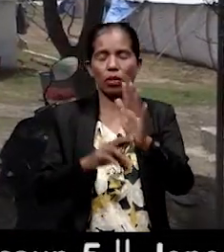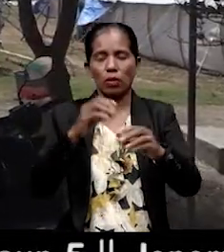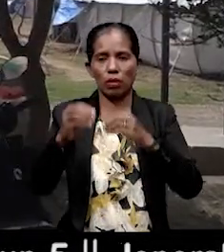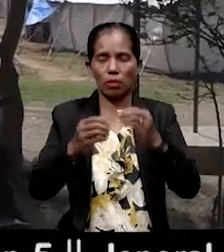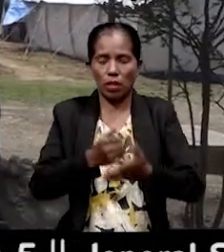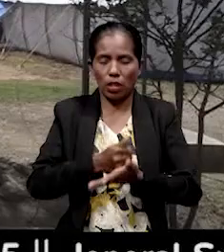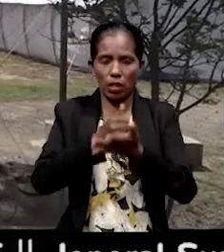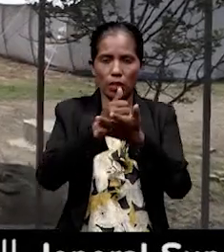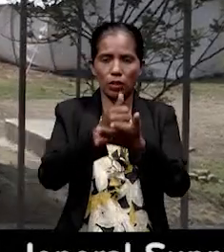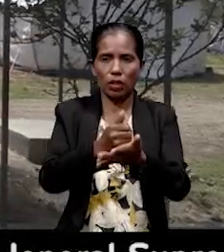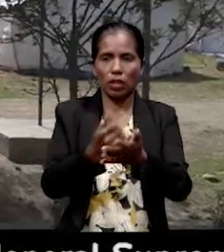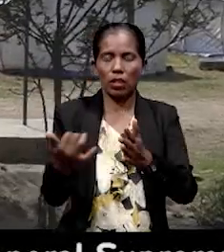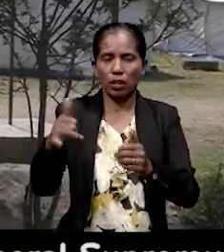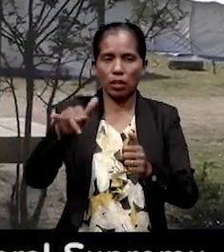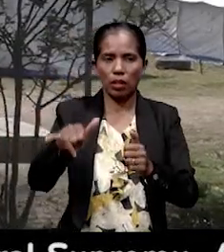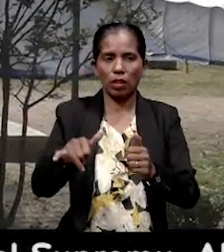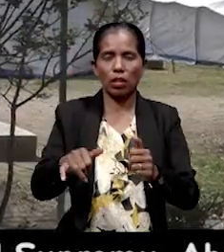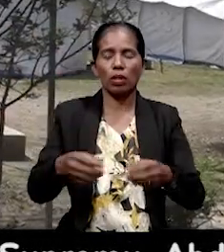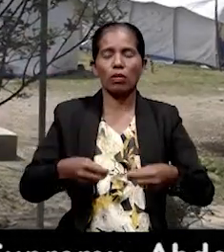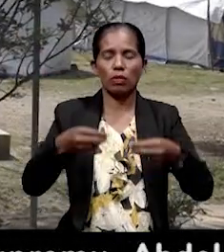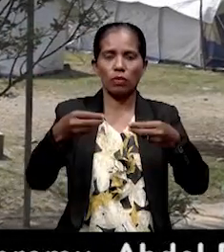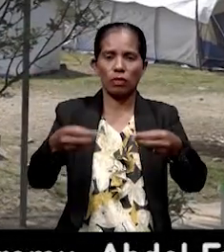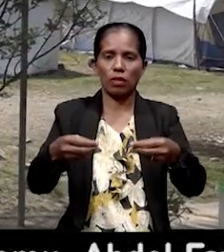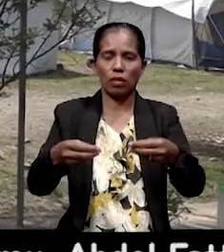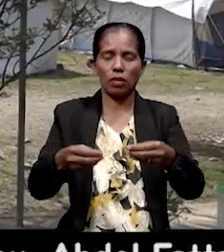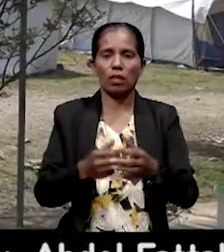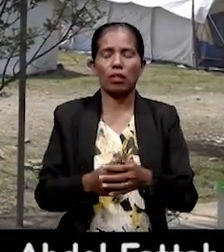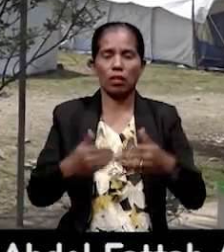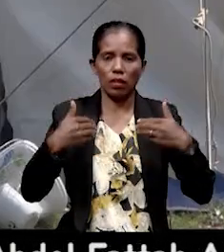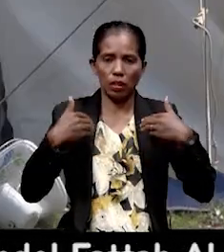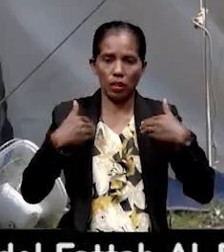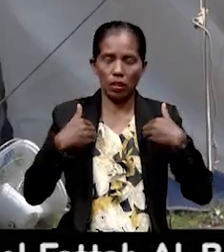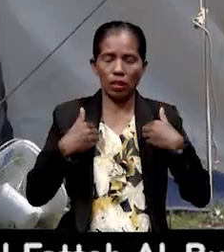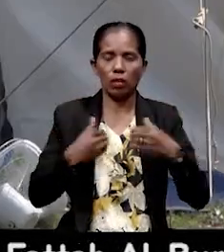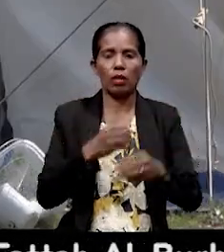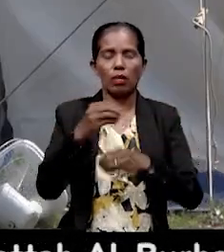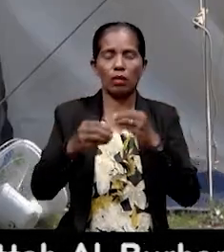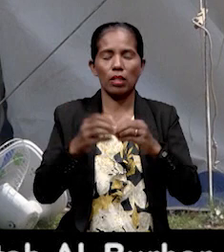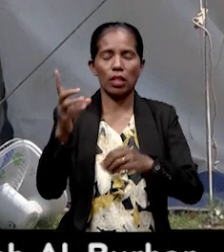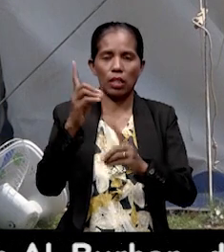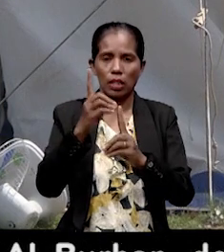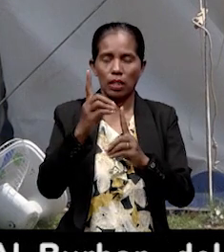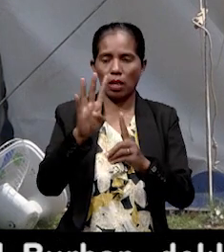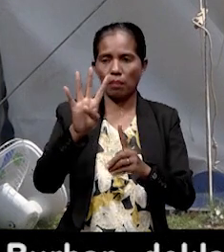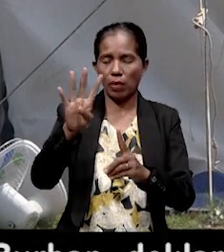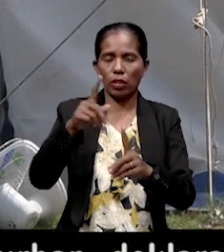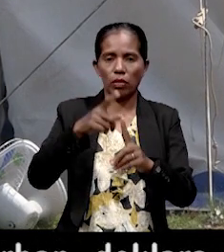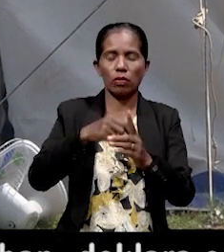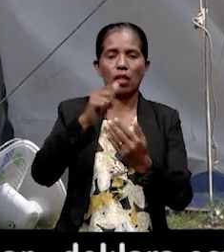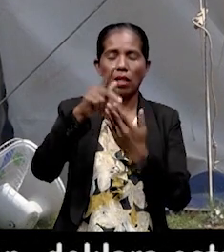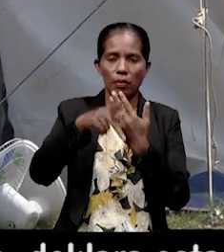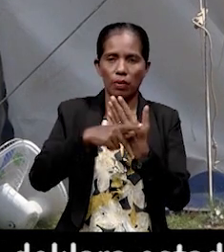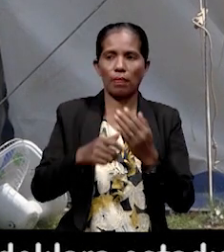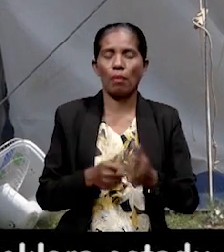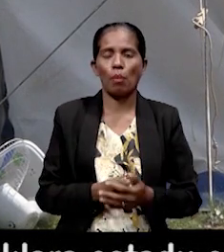apoio humanitário Sira nebe oferece ona durante acontecimento calamidade e a lorong hat fulan abril tinangne.